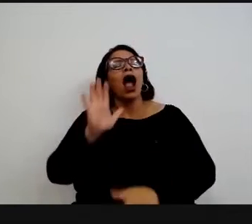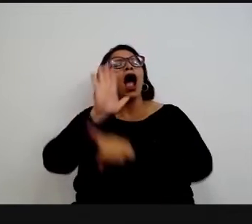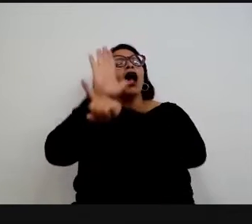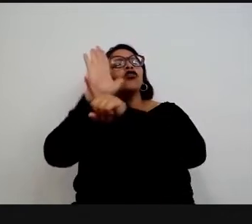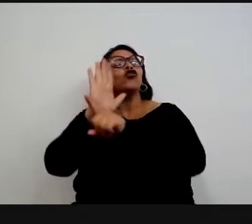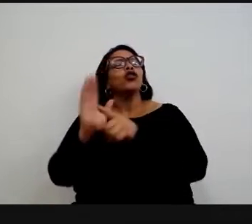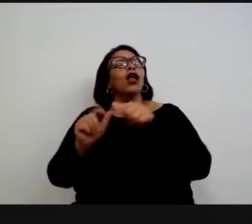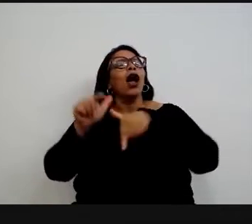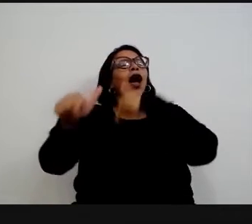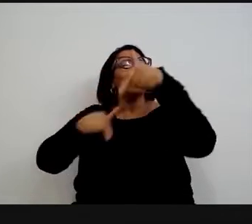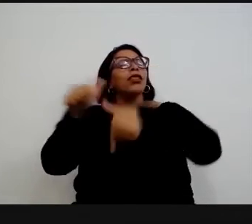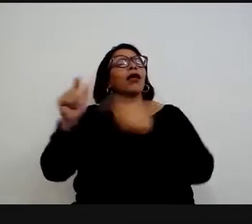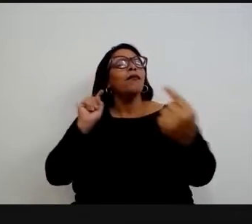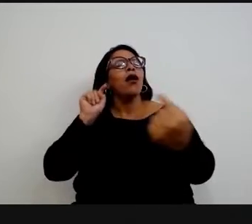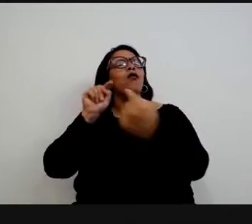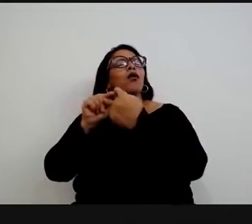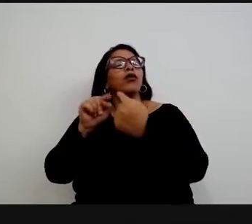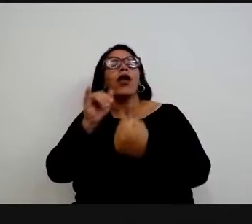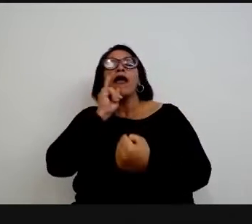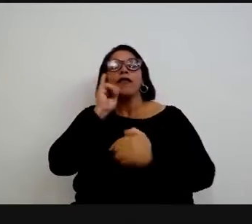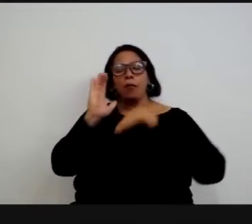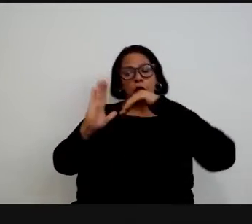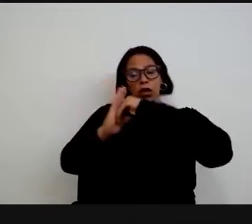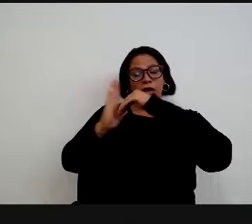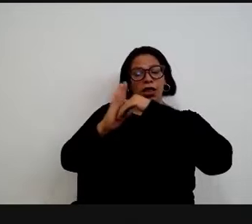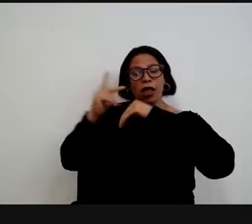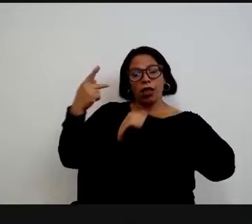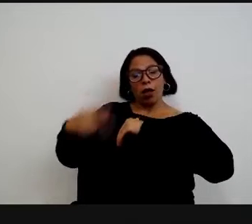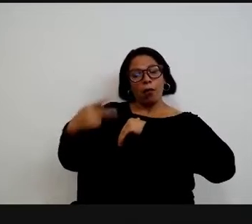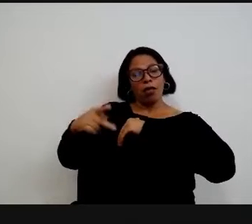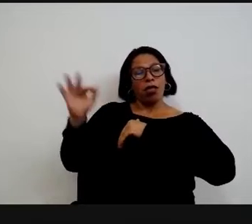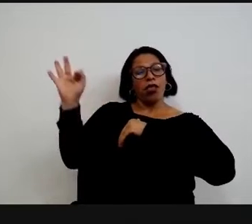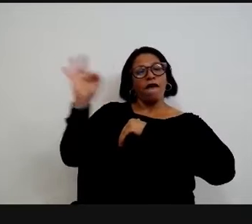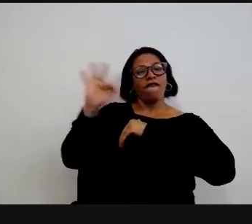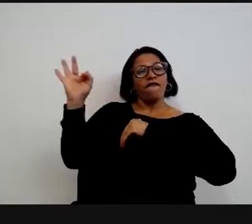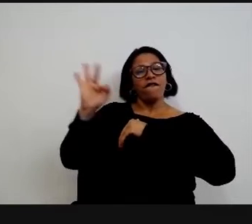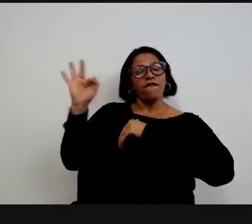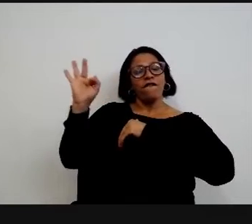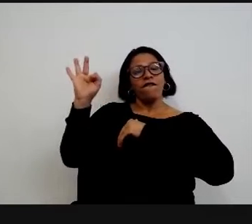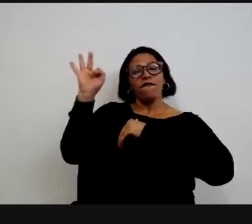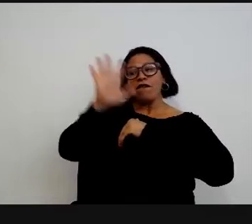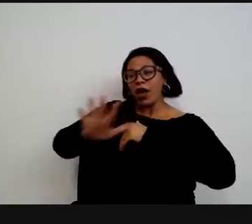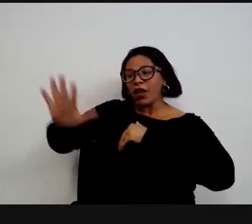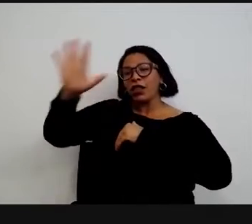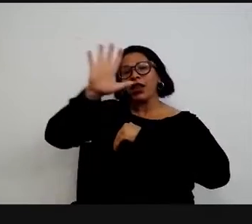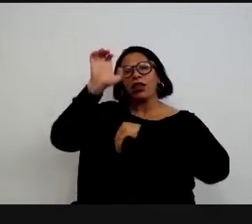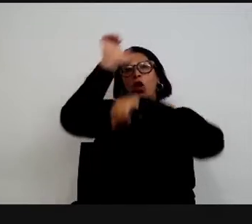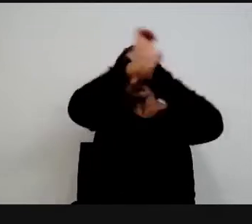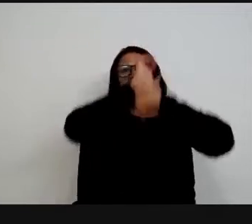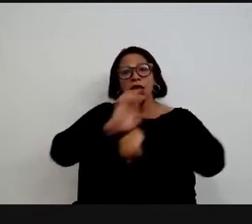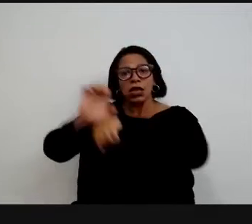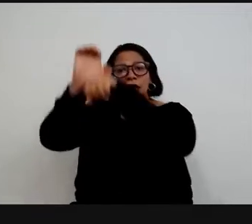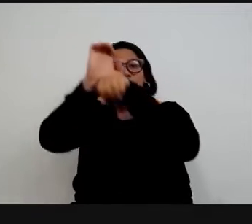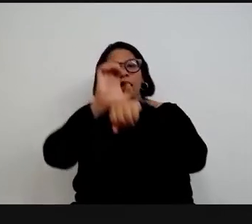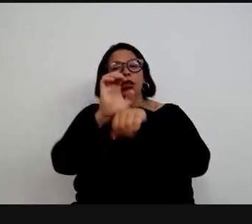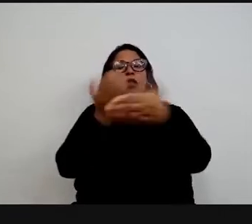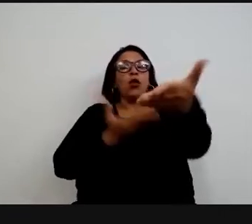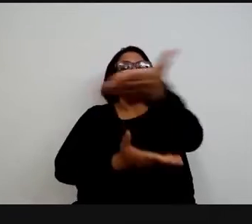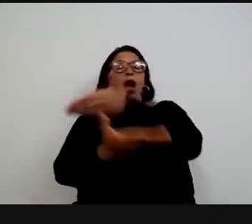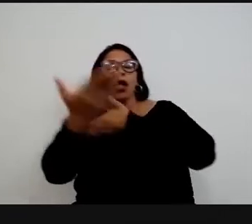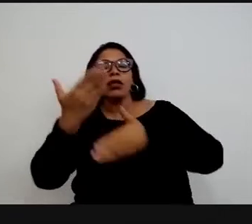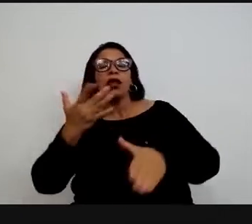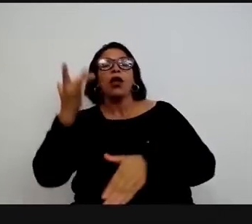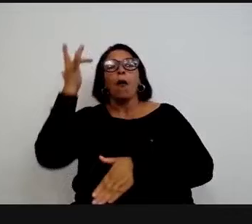a realizar uma parte da sua missão. No caso do Senado, é a Casa da Federação. E o que a gente faz no Interleges? Ajuda a promover